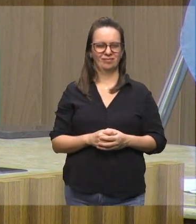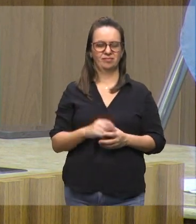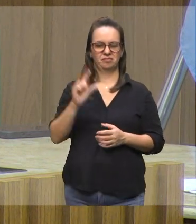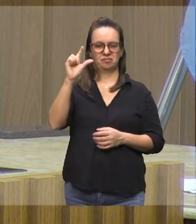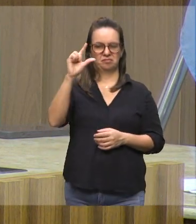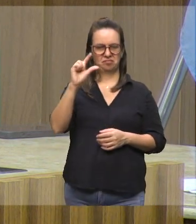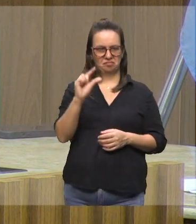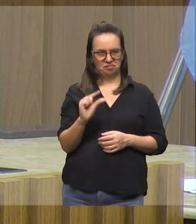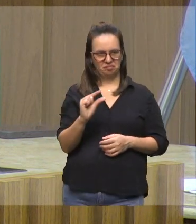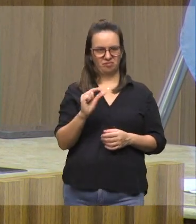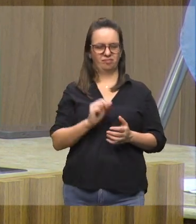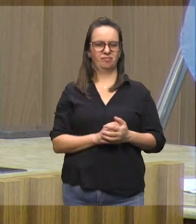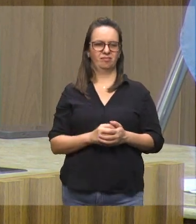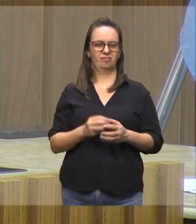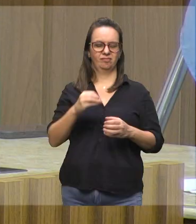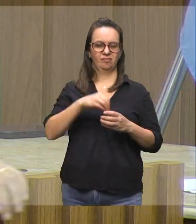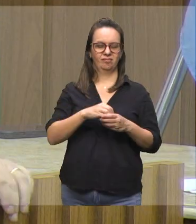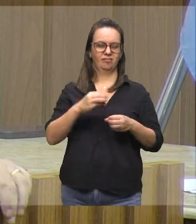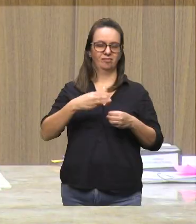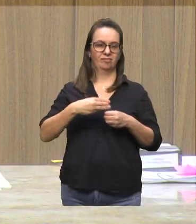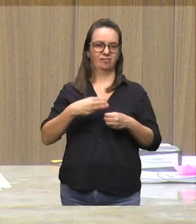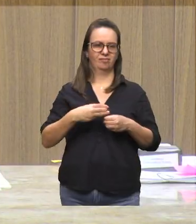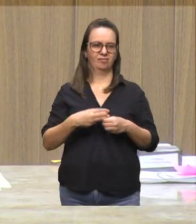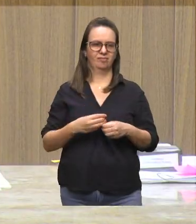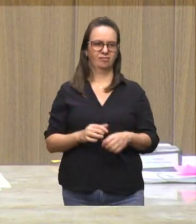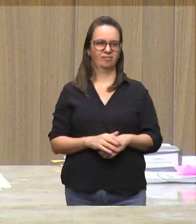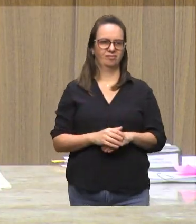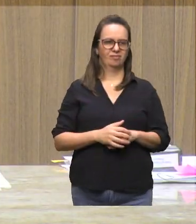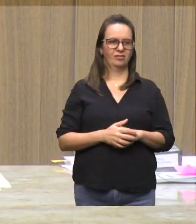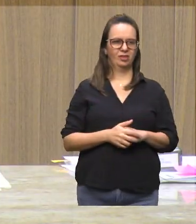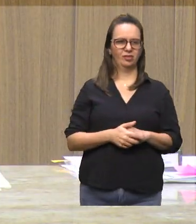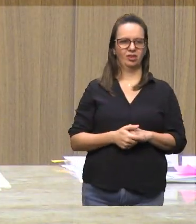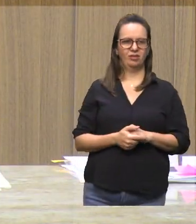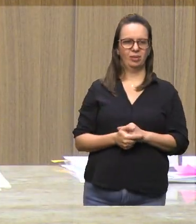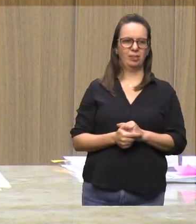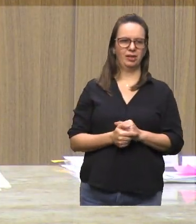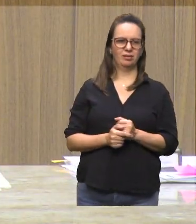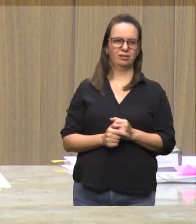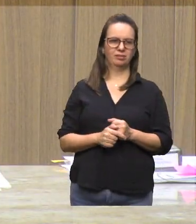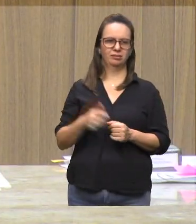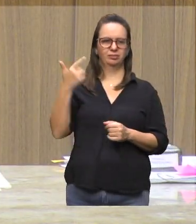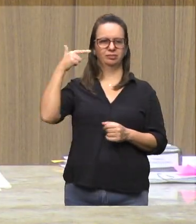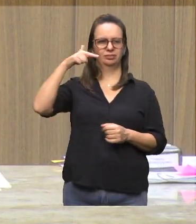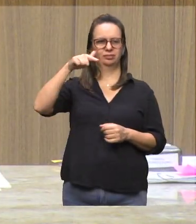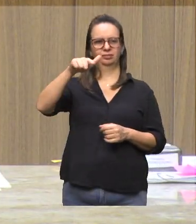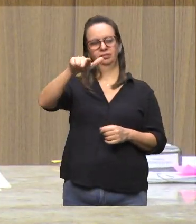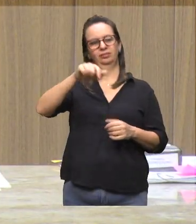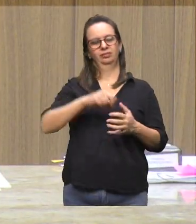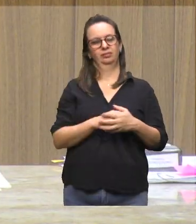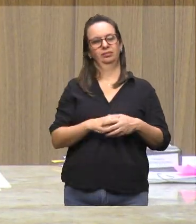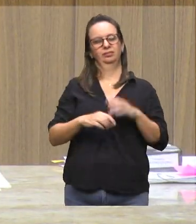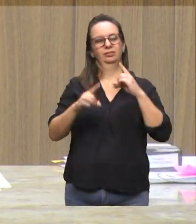menorizadas no nosso município. Obrigado, presidente, reservo meu tempo. Continua em discussão.